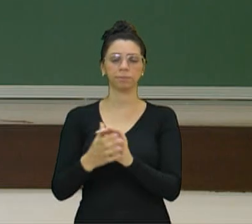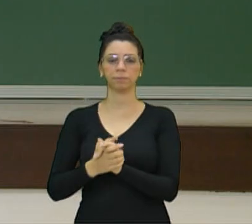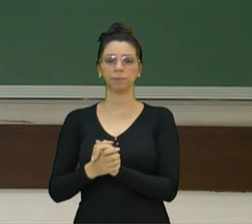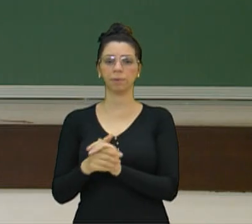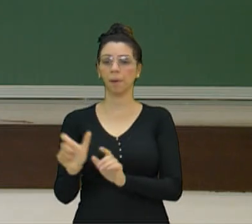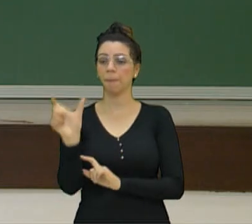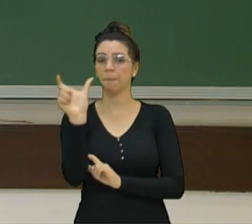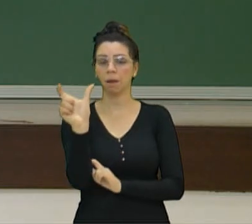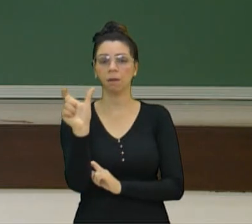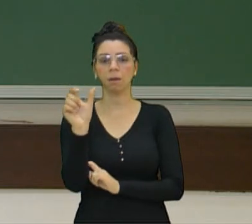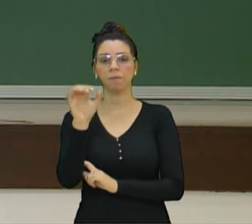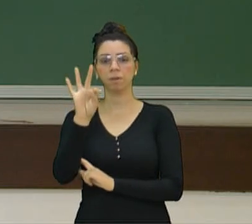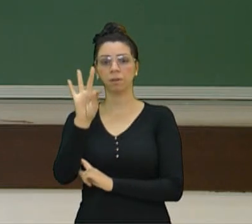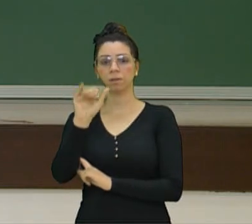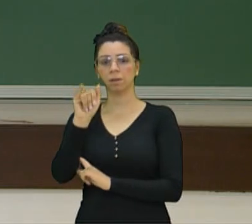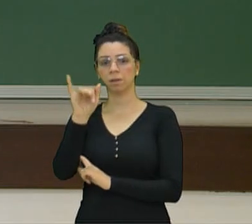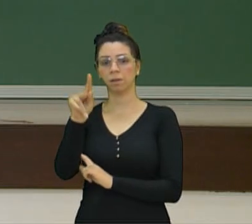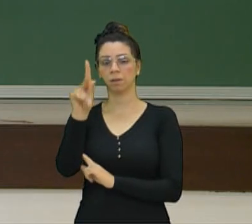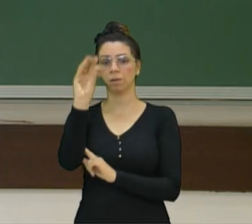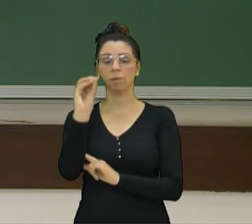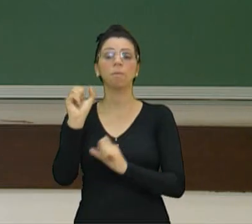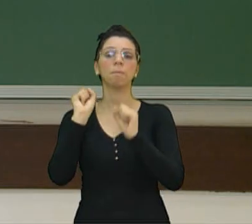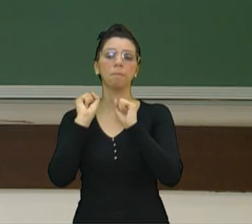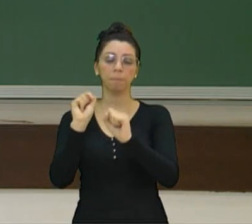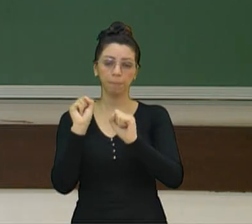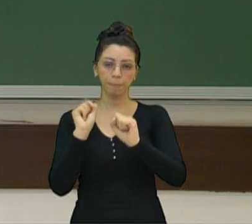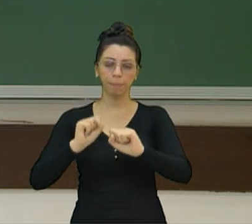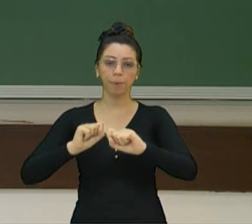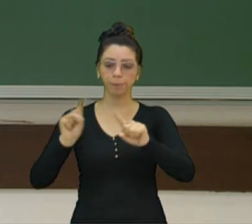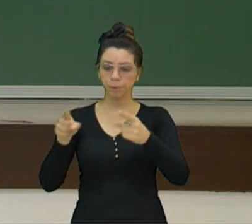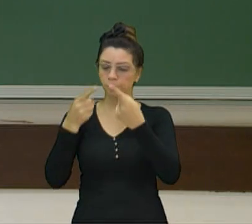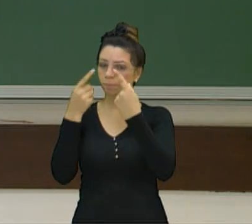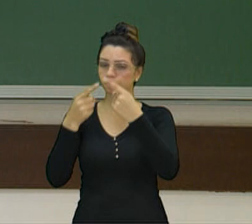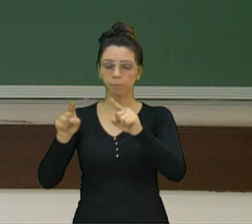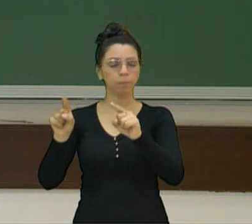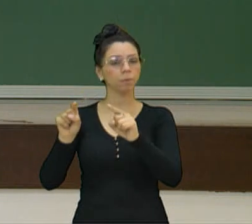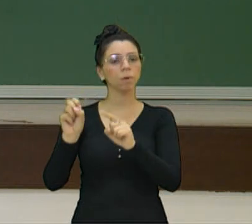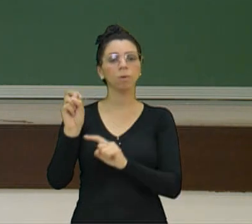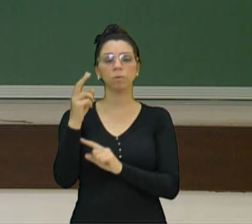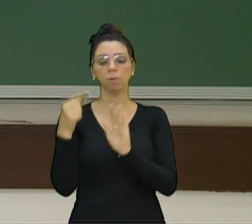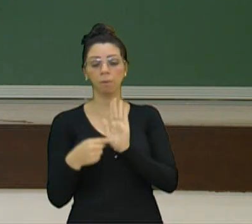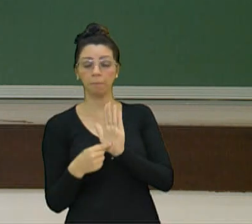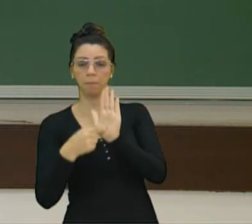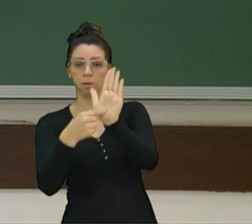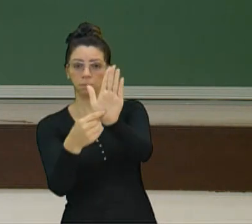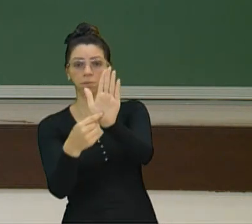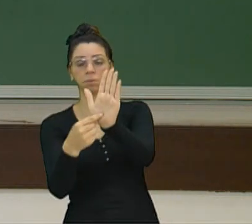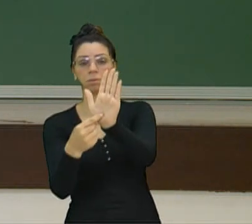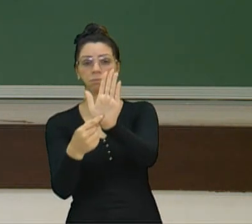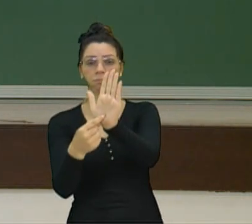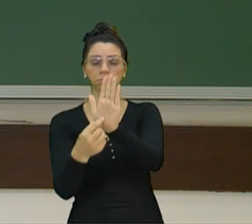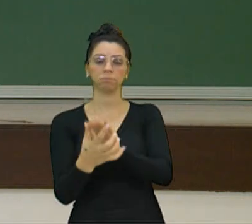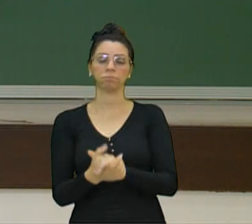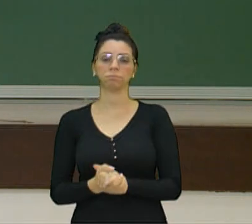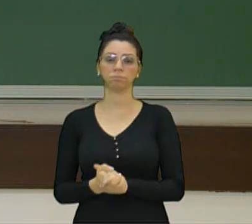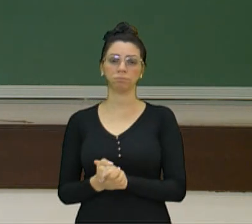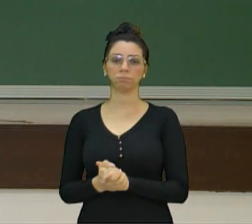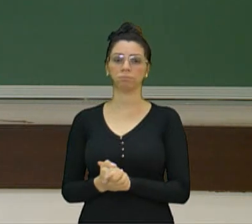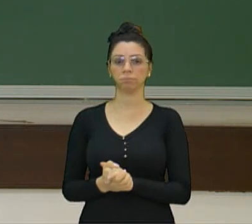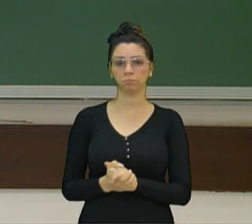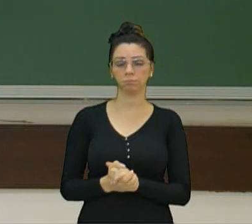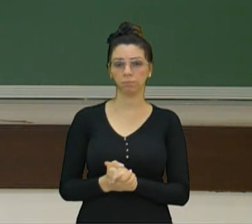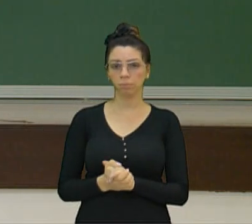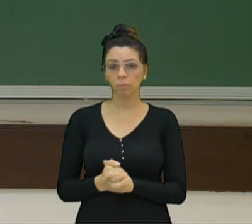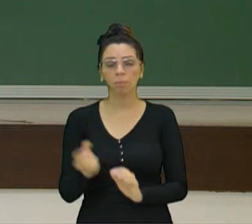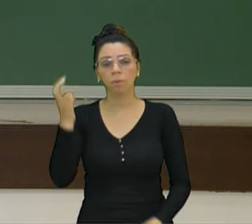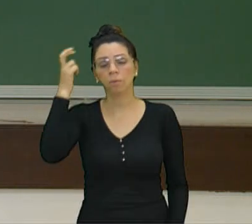palavra taiko pode se referir tanto aos instrumentos musicais em si, quanto à apresentação com eles. Então, nessa